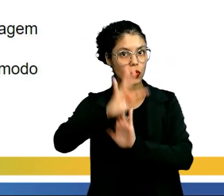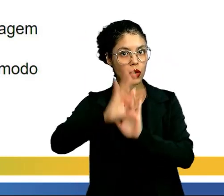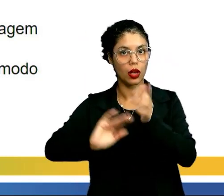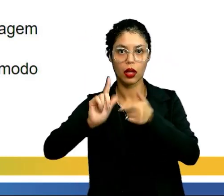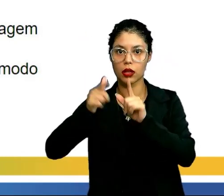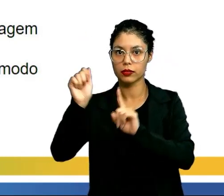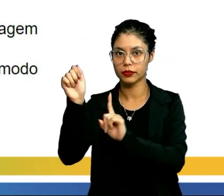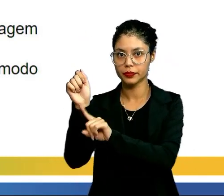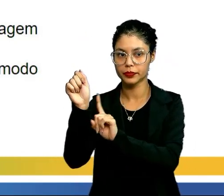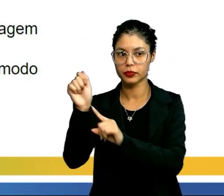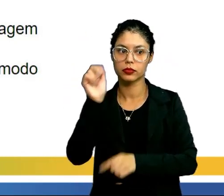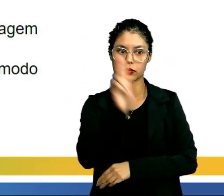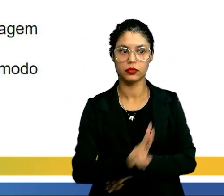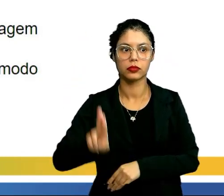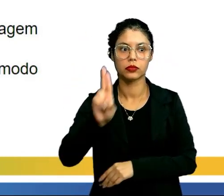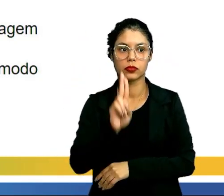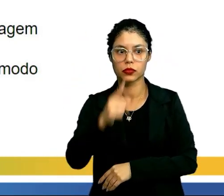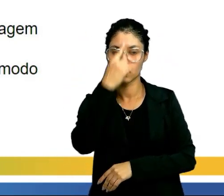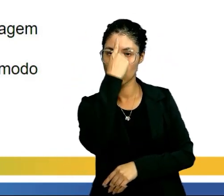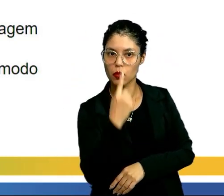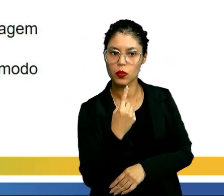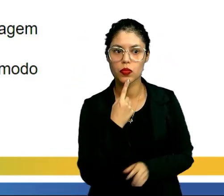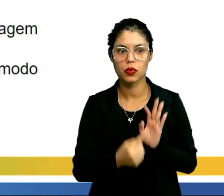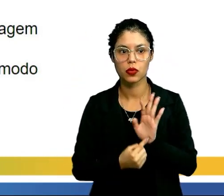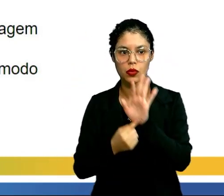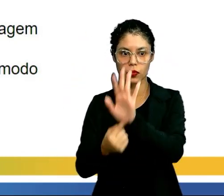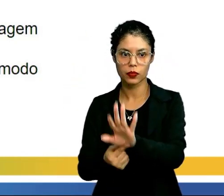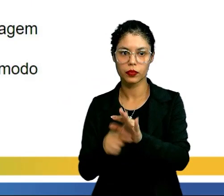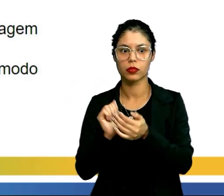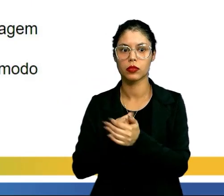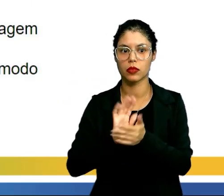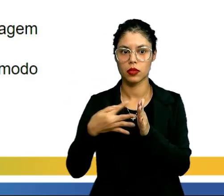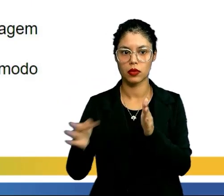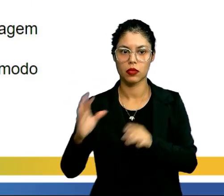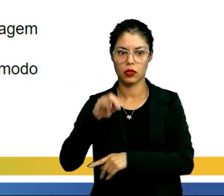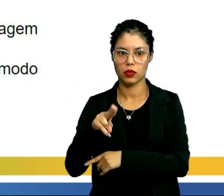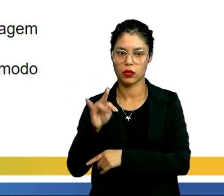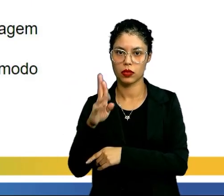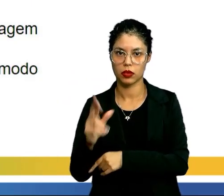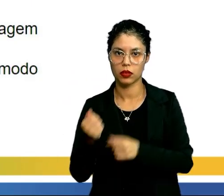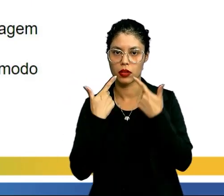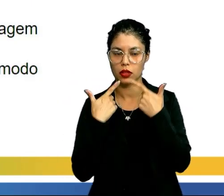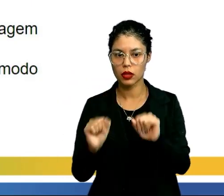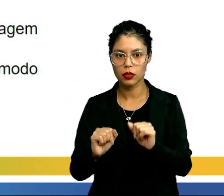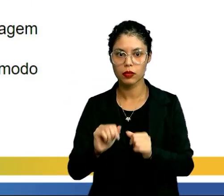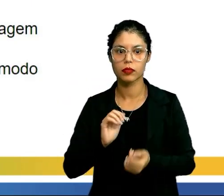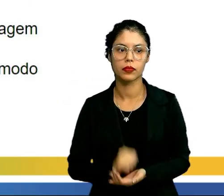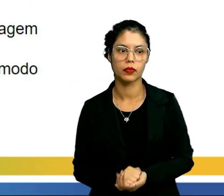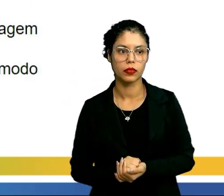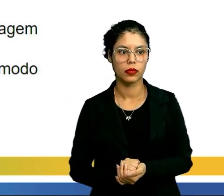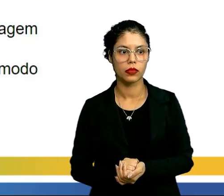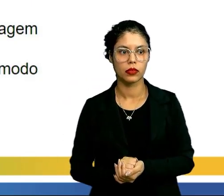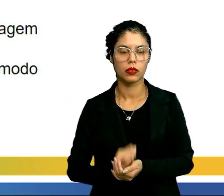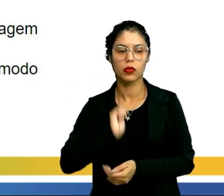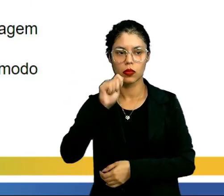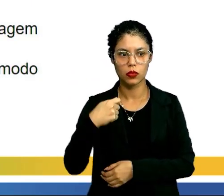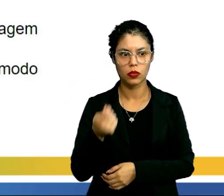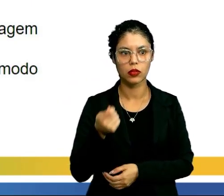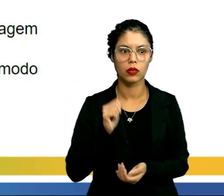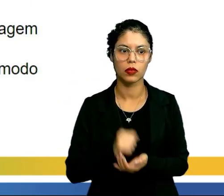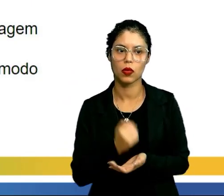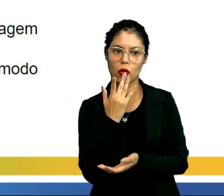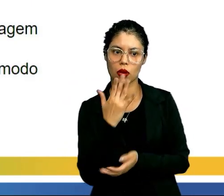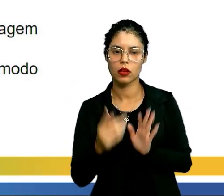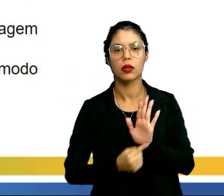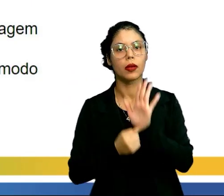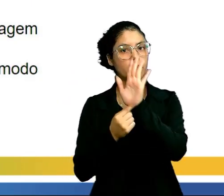Na letra A, o uso de imagens representativas, a função conativa da linguagem e a simbologia